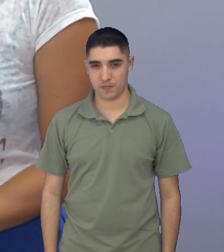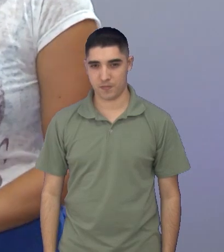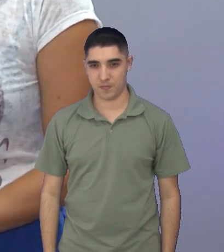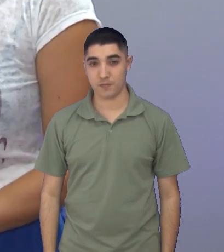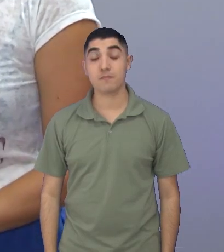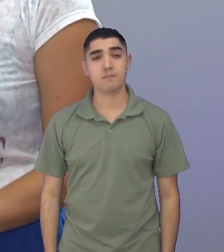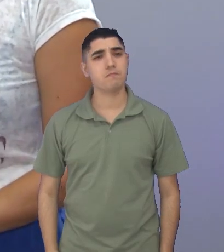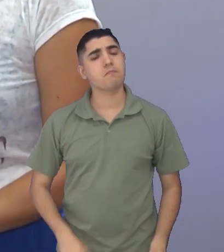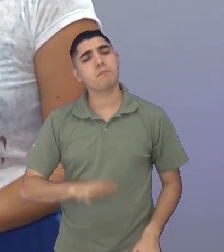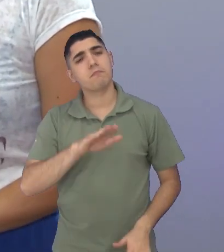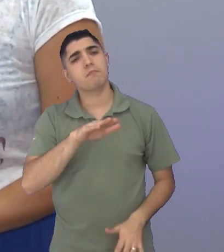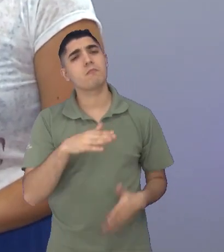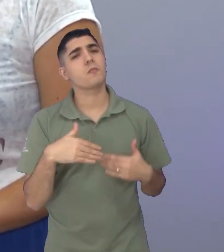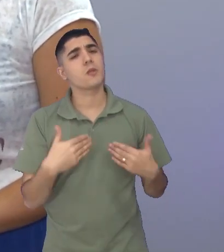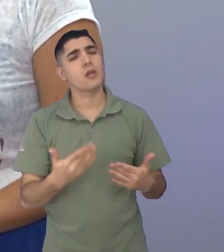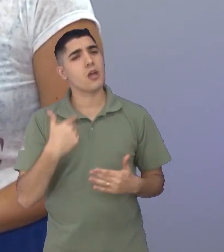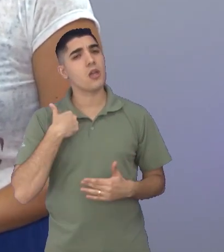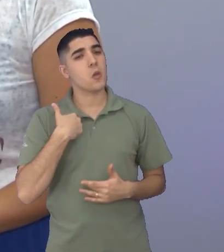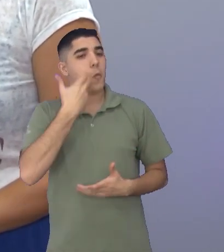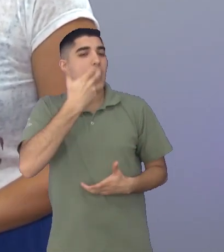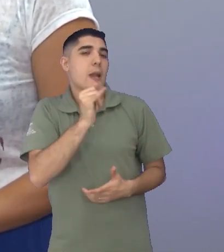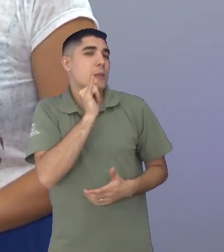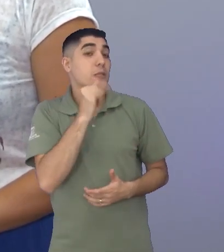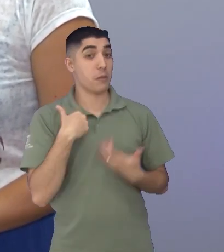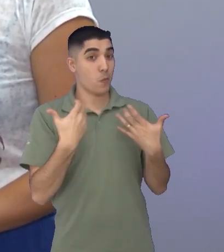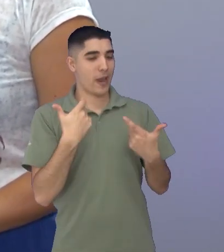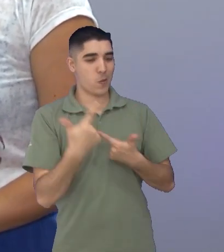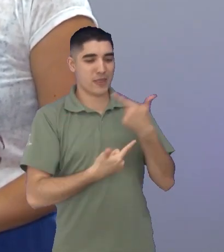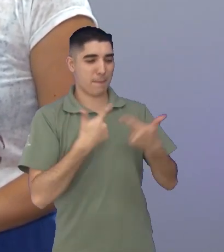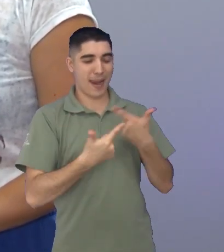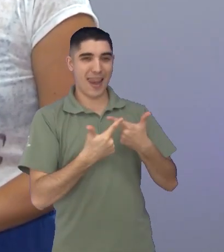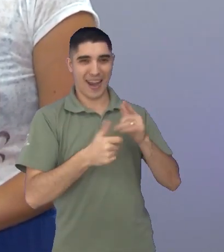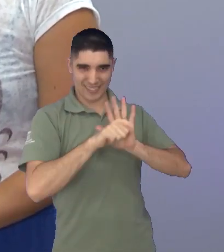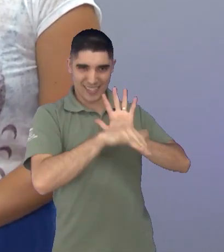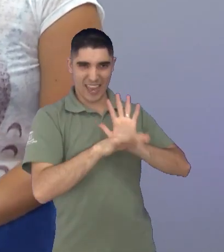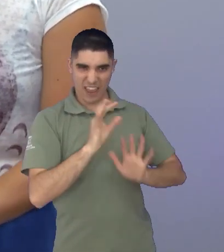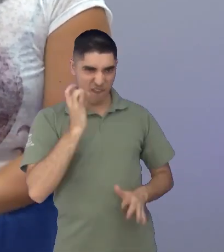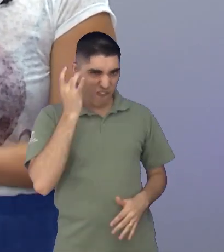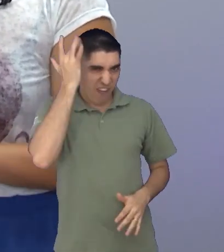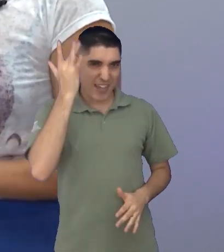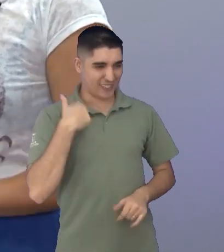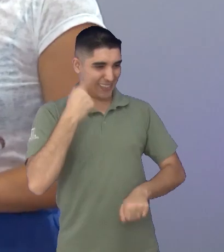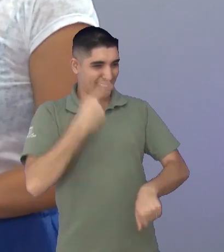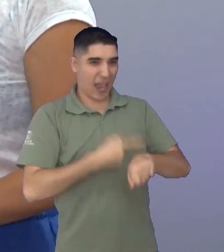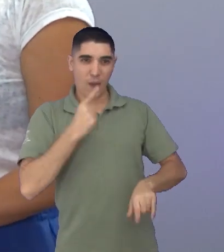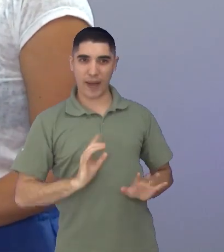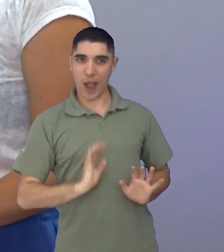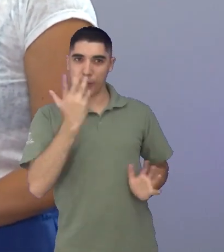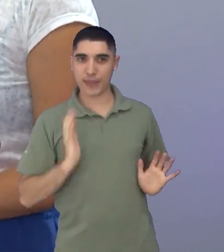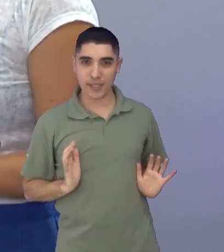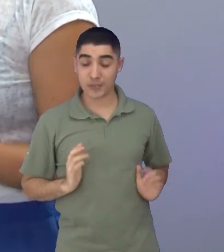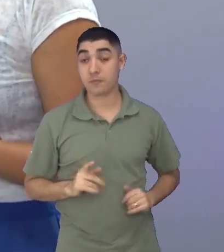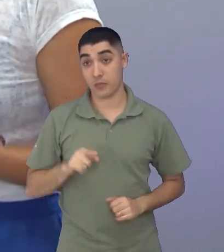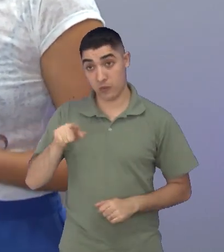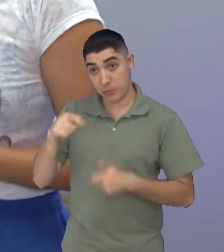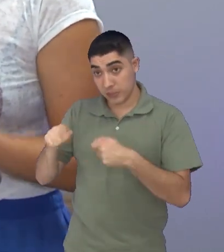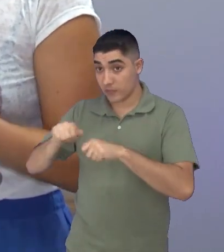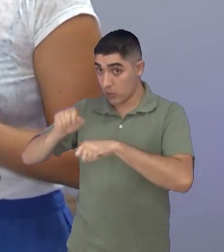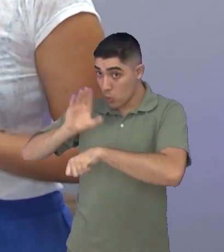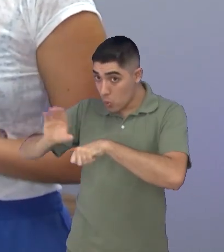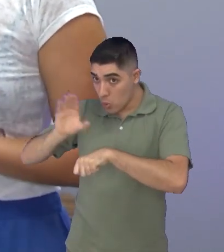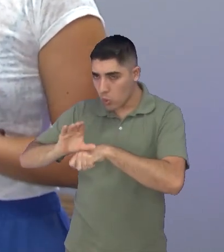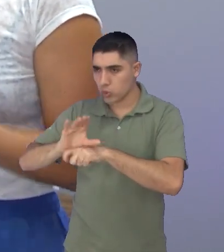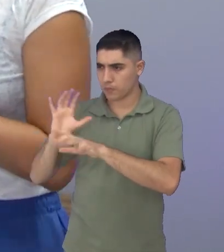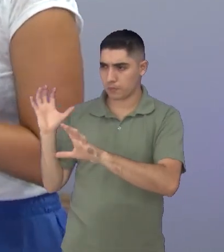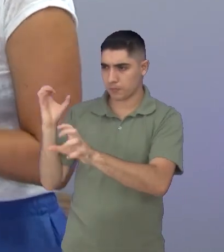E para eu me tornar uma reikiana, é simples assim, como um passo de mágicas ou não? Se você fizer o curso de reiki, ele tem a duração